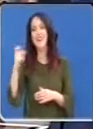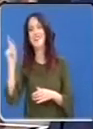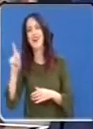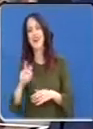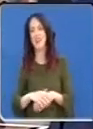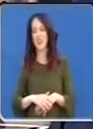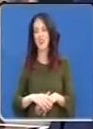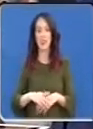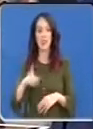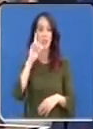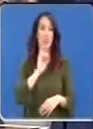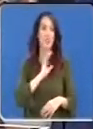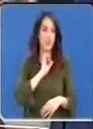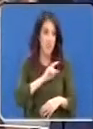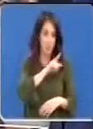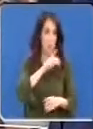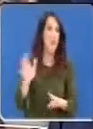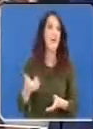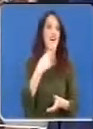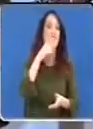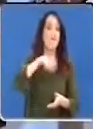Oh, filha, volta para as Caraíbas.